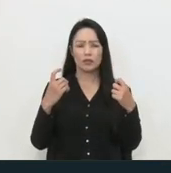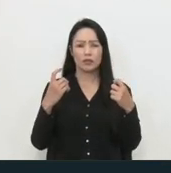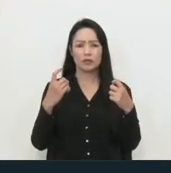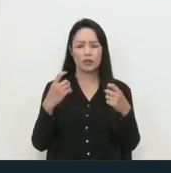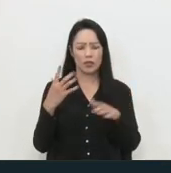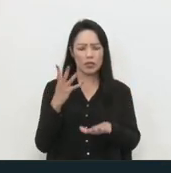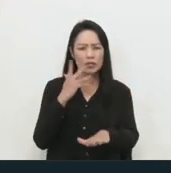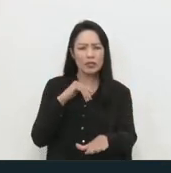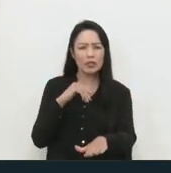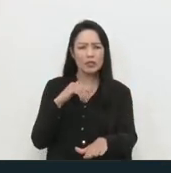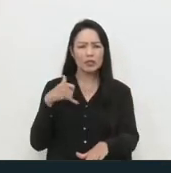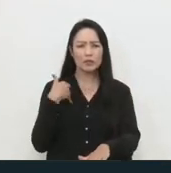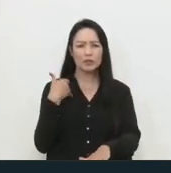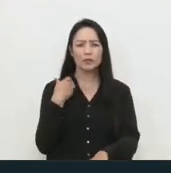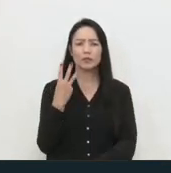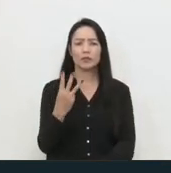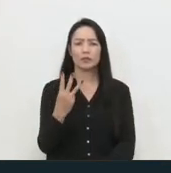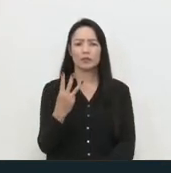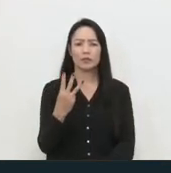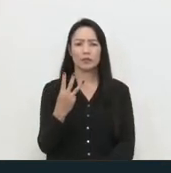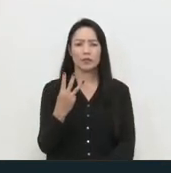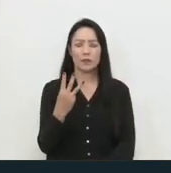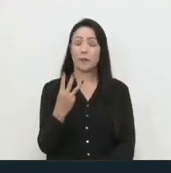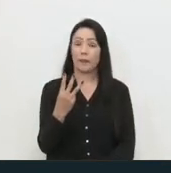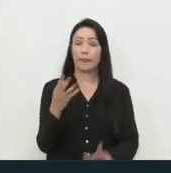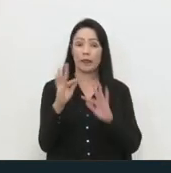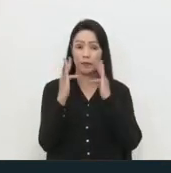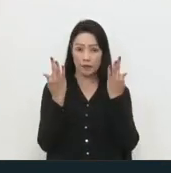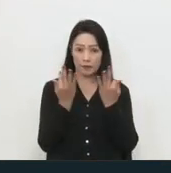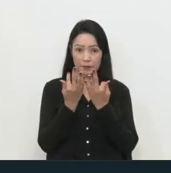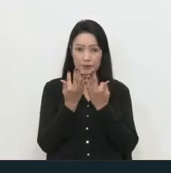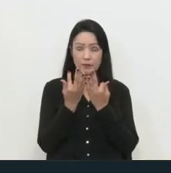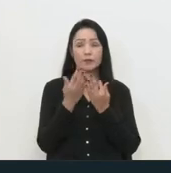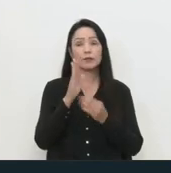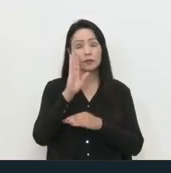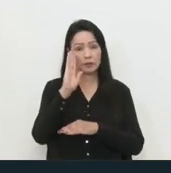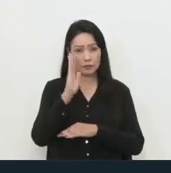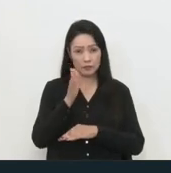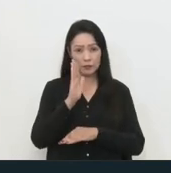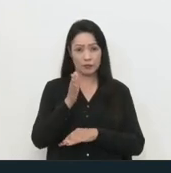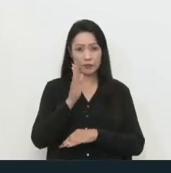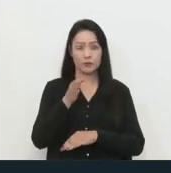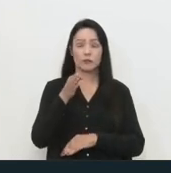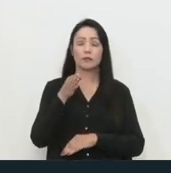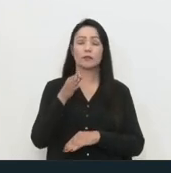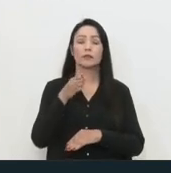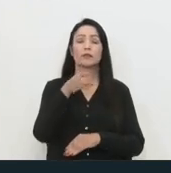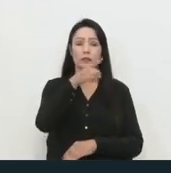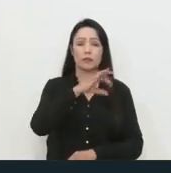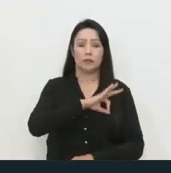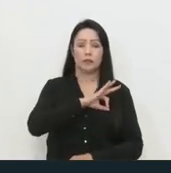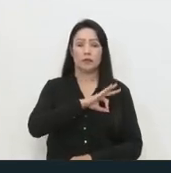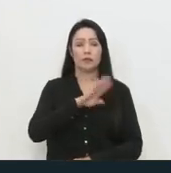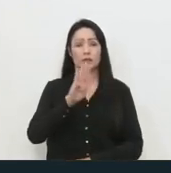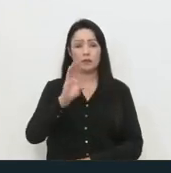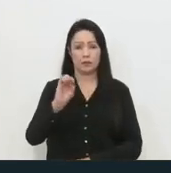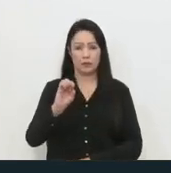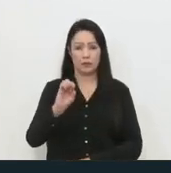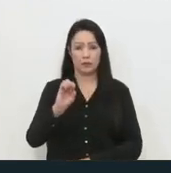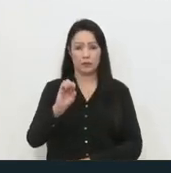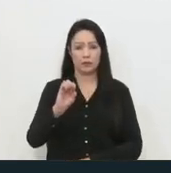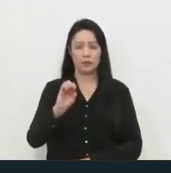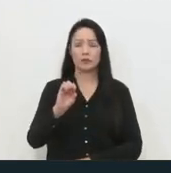a família fez o boletim de ocorrência para o grupo mede e o grupo respondeu